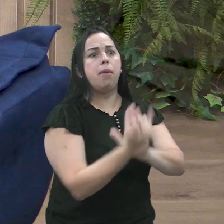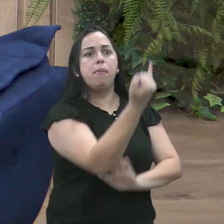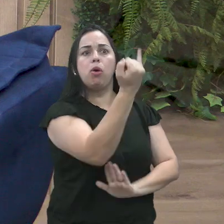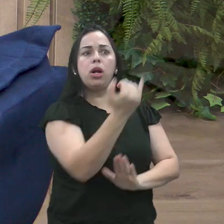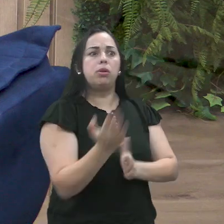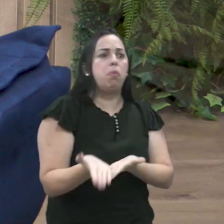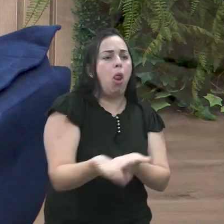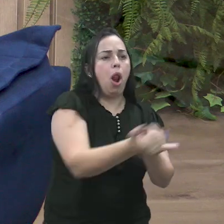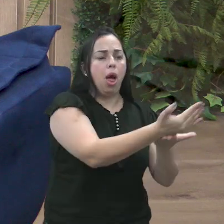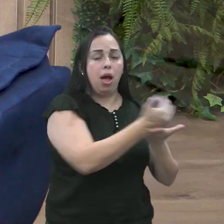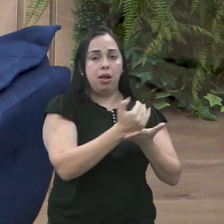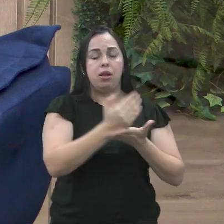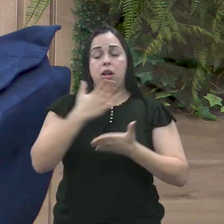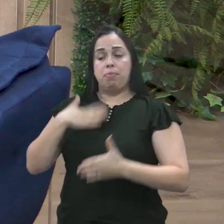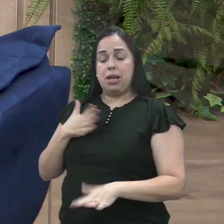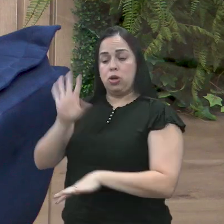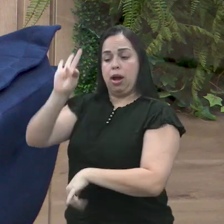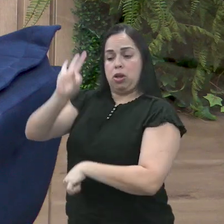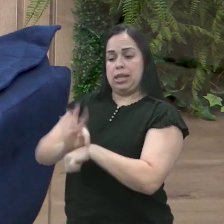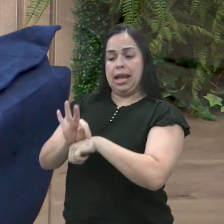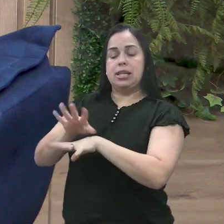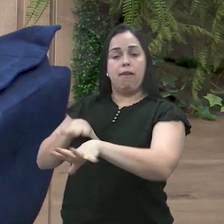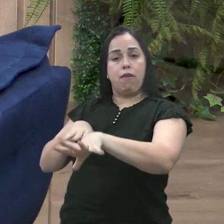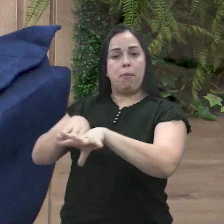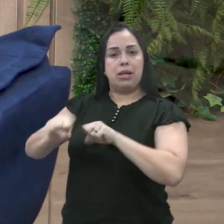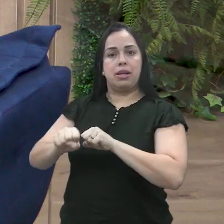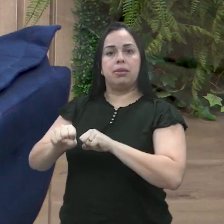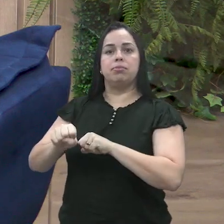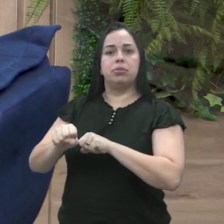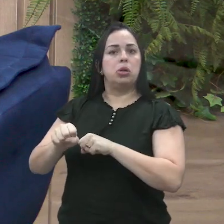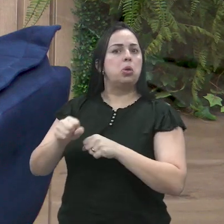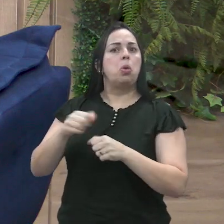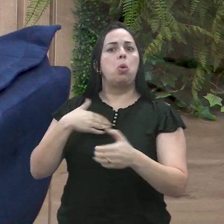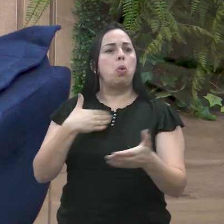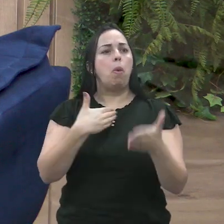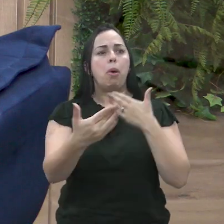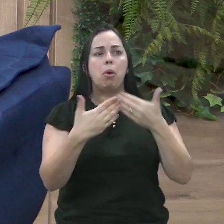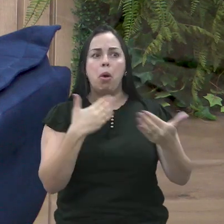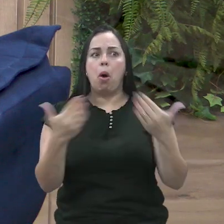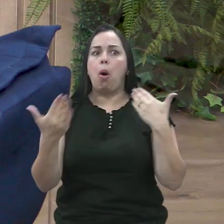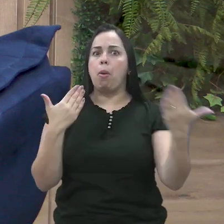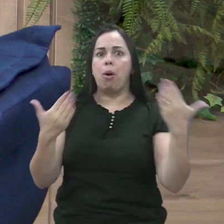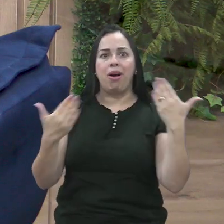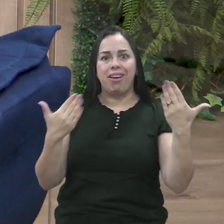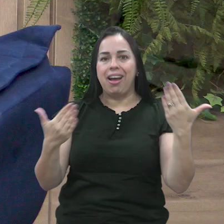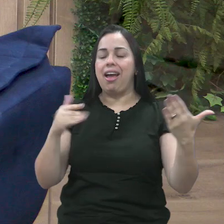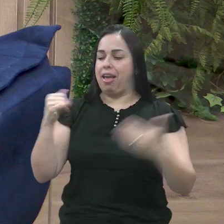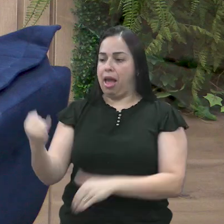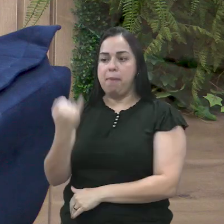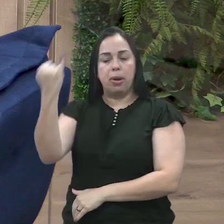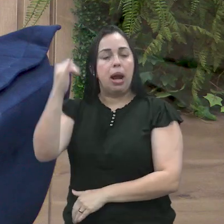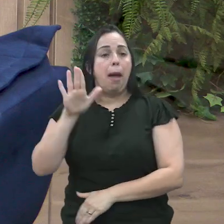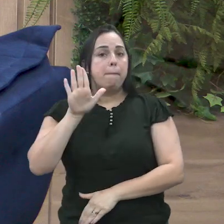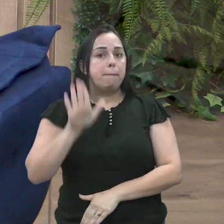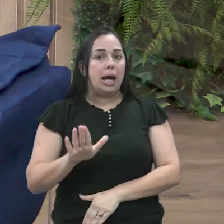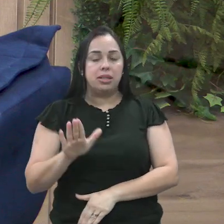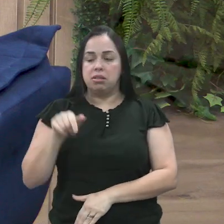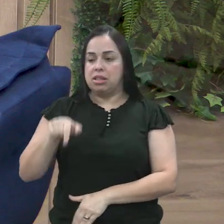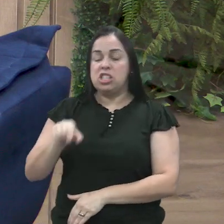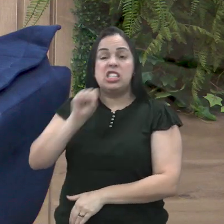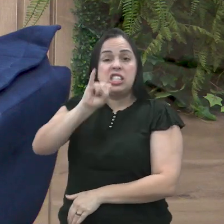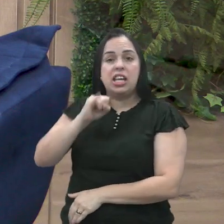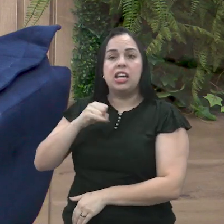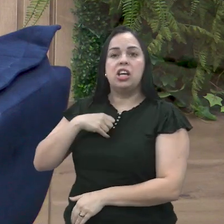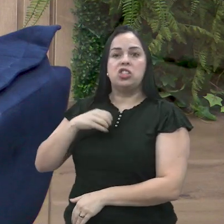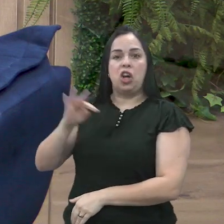a qualificação profissional de um vereador, de um parlamentar, como qualquer outro profissional, é importante, mas nada disso adianta